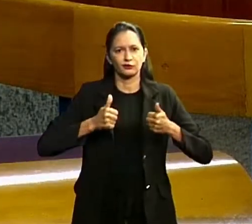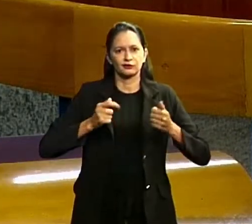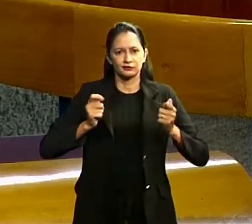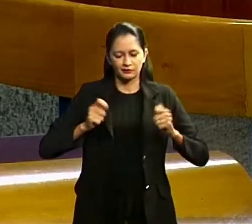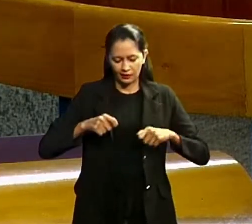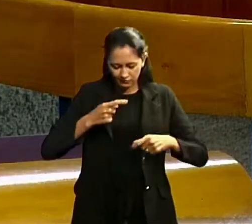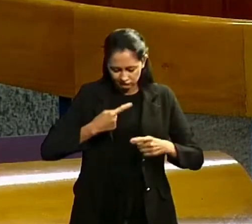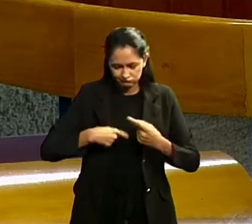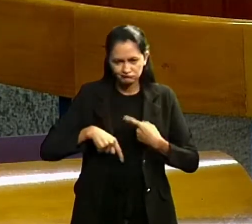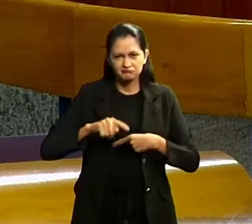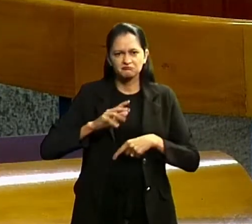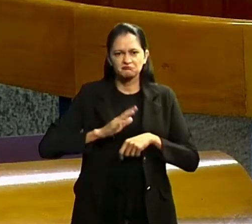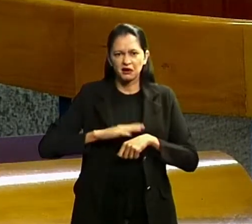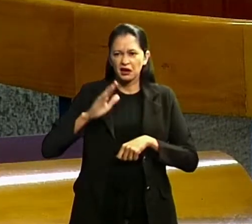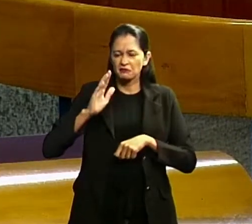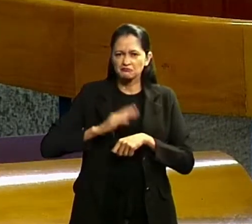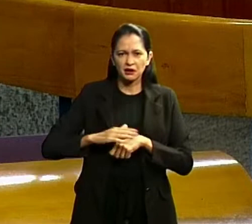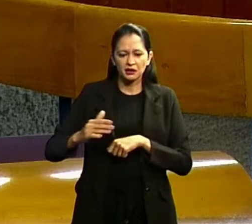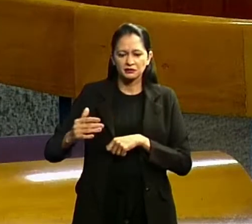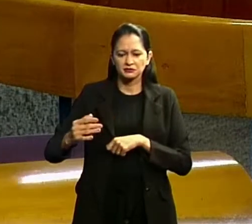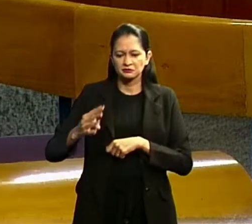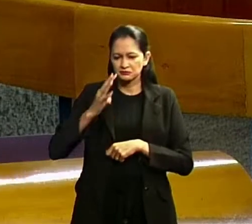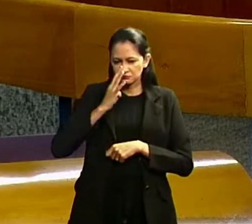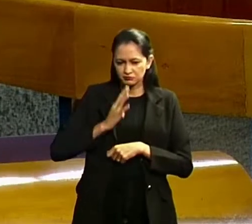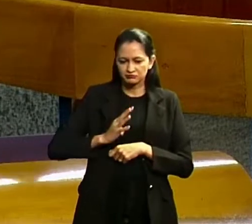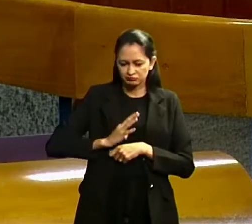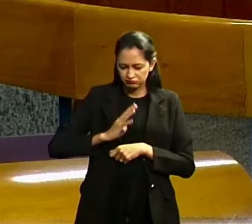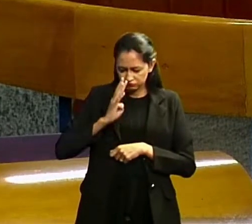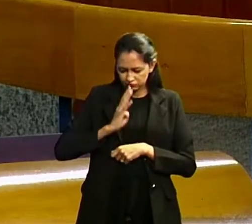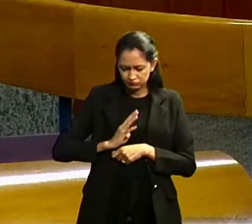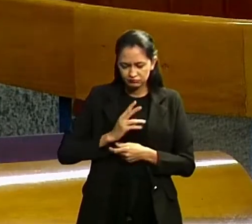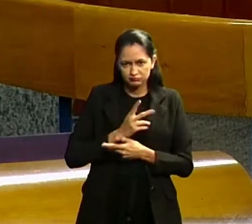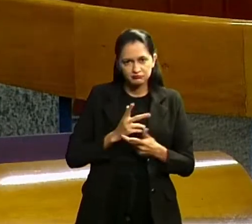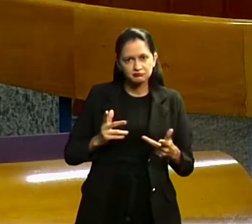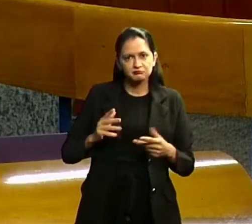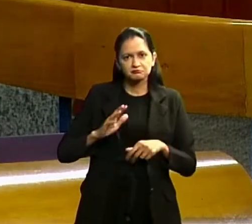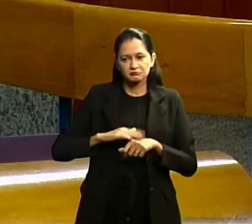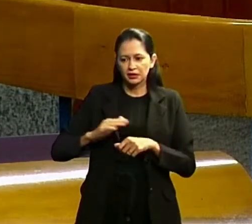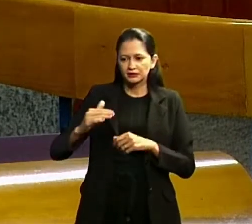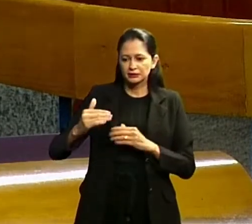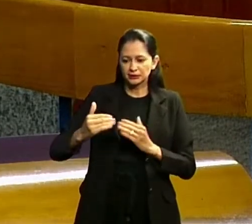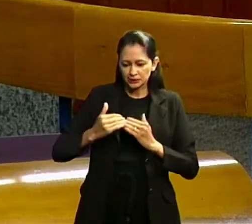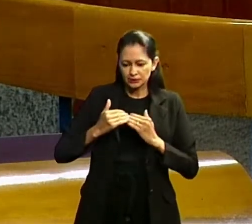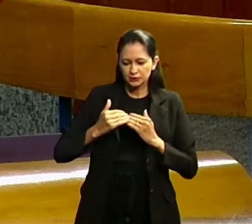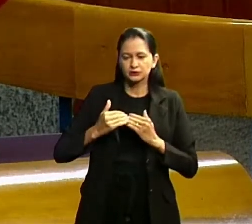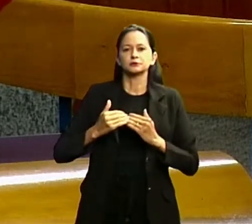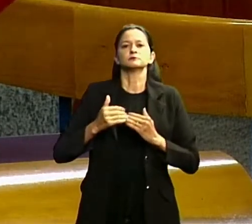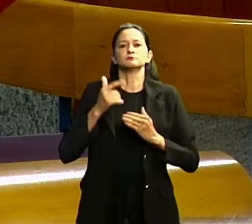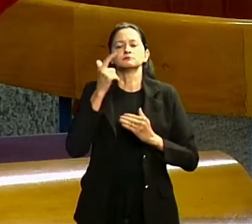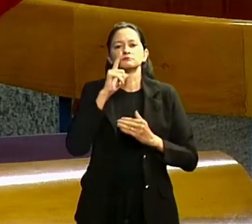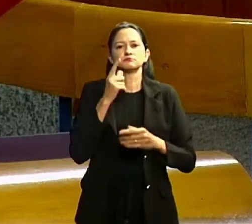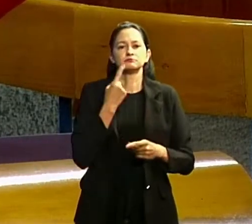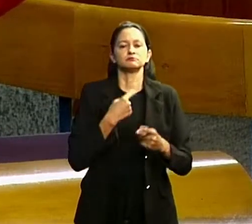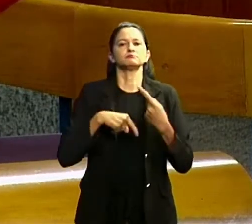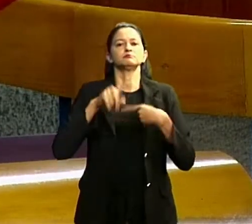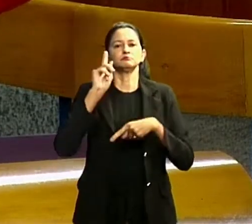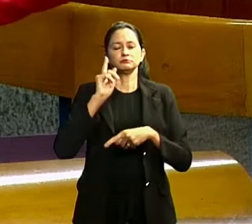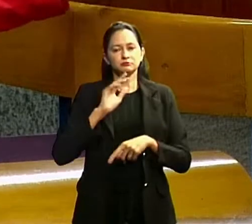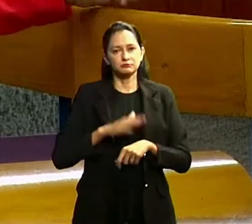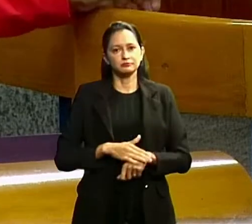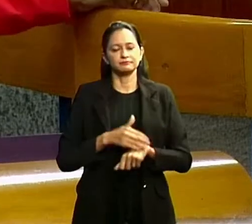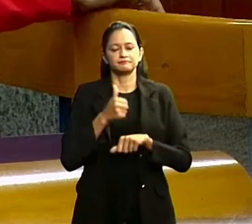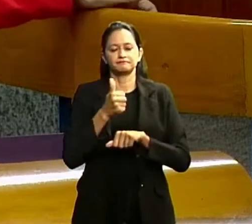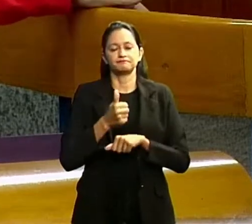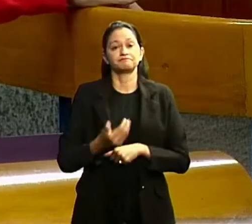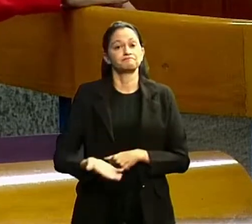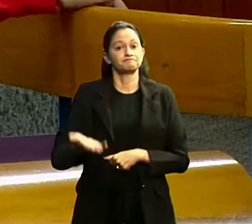além, porque quanto mais me bate, mais eu percebo que eu tenho capacidade para correr e correr para o alvo. Né? Eu,